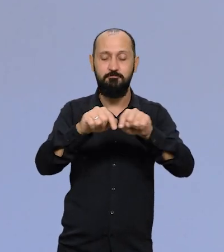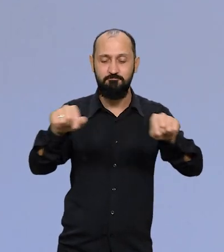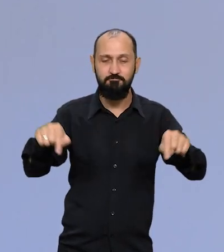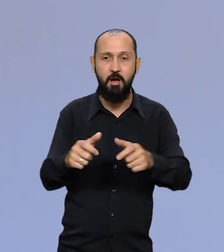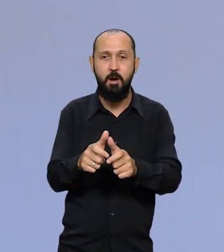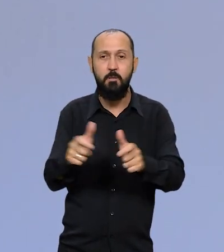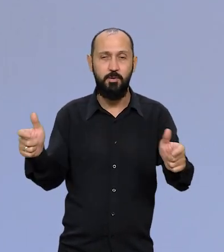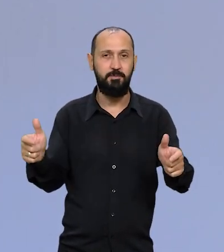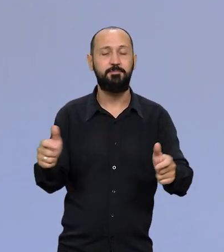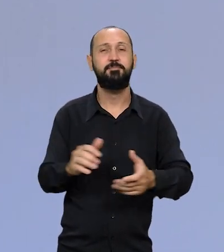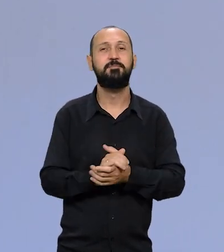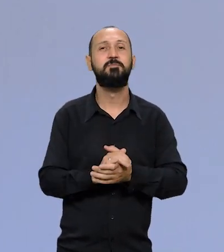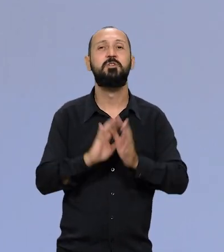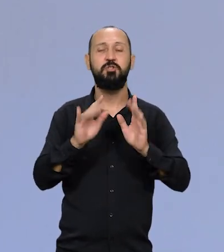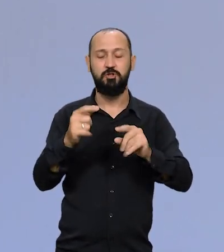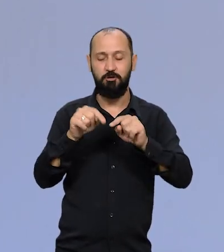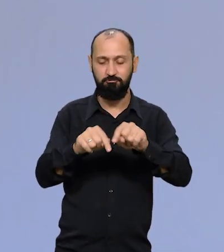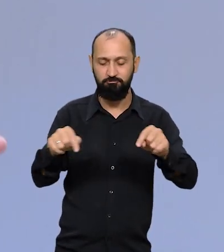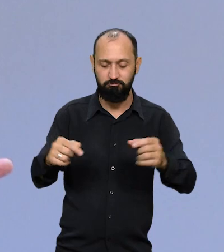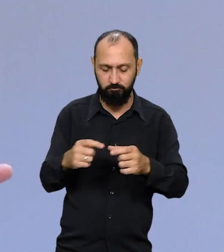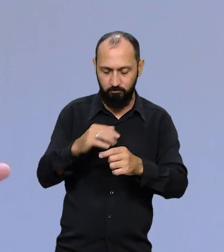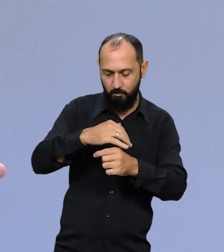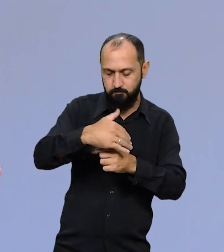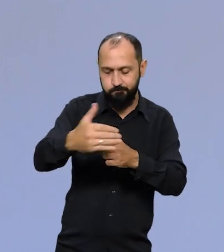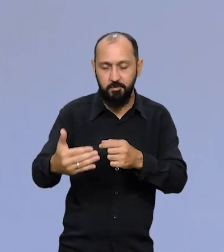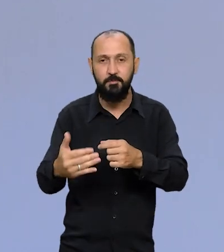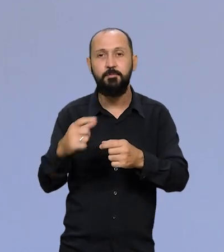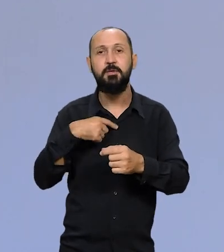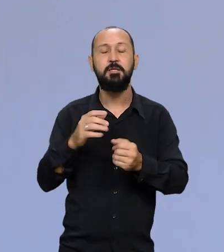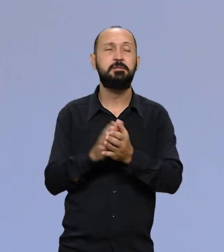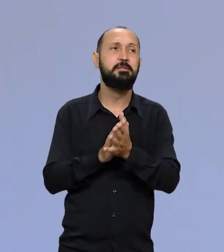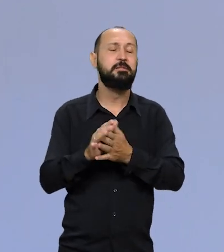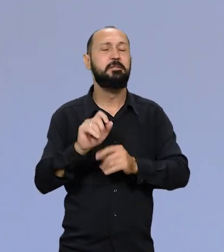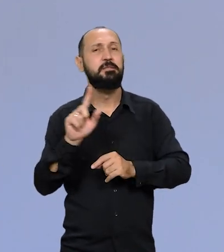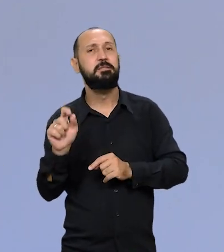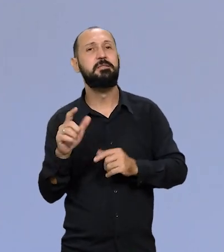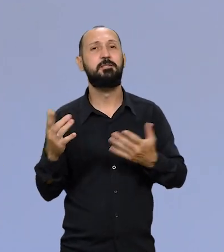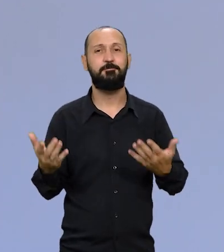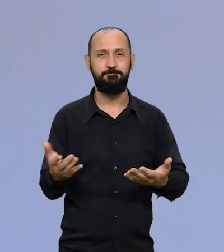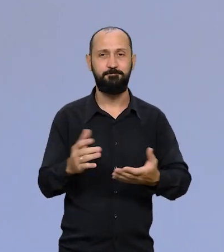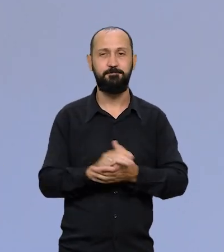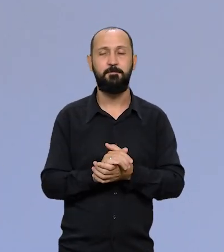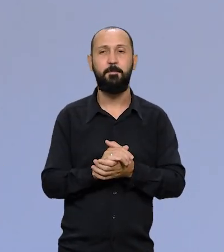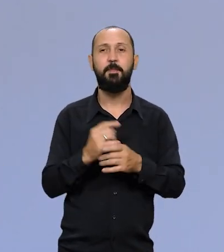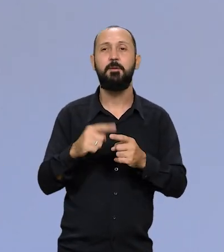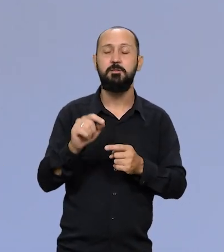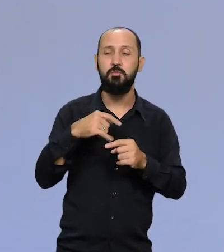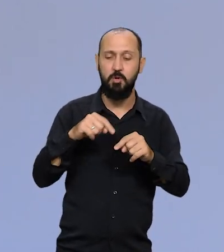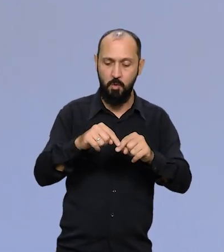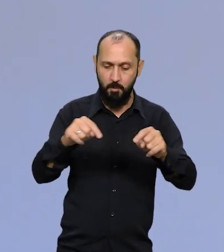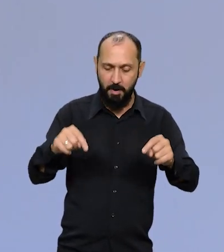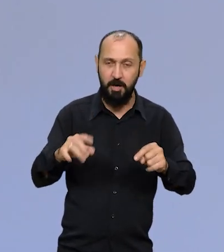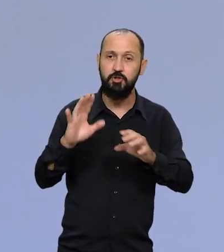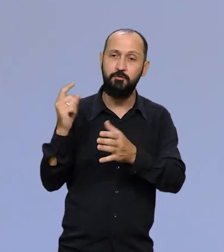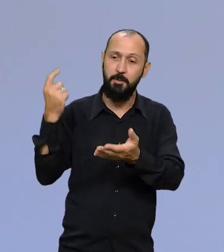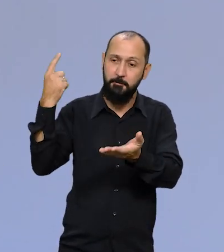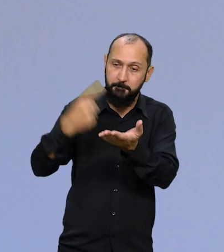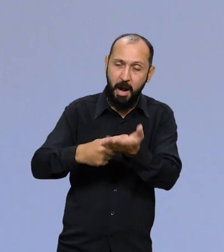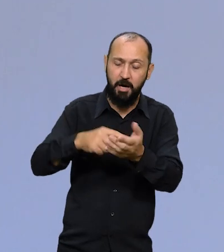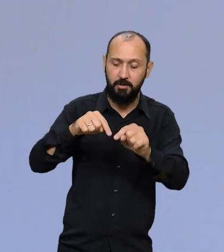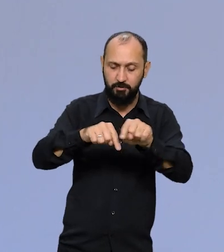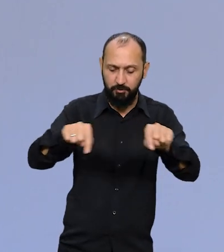de ampliação de terras indígenas já demarcadas, o que causa uma insegurança, uma instabilidade. Pois se eu tenho uma